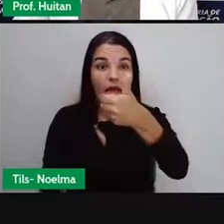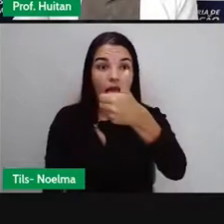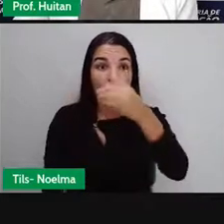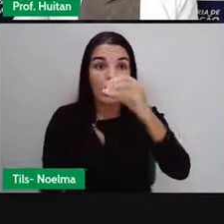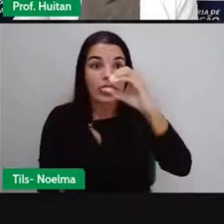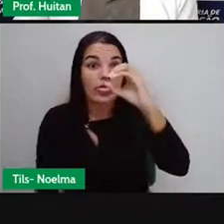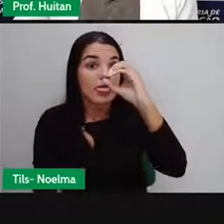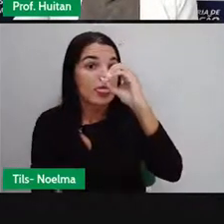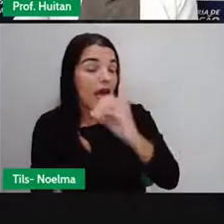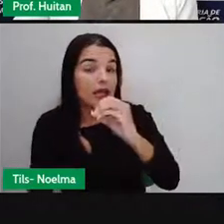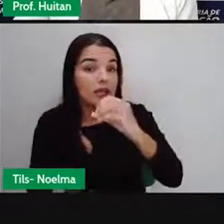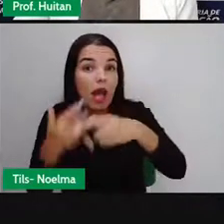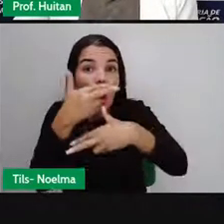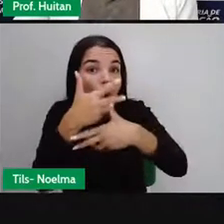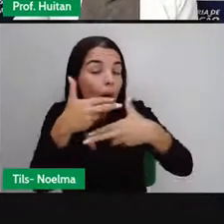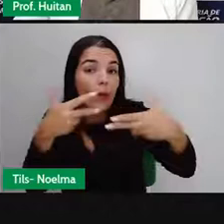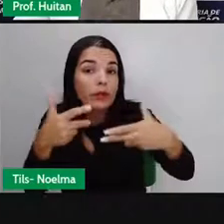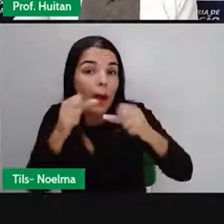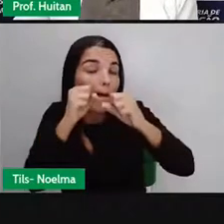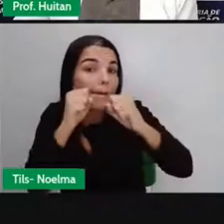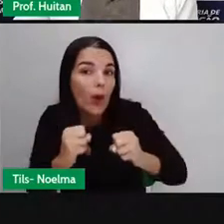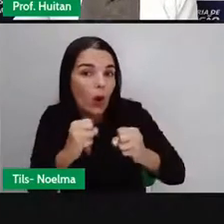10 motivos para que possamos ler.